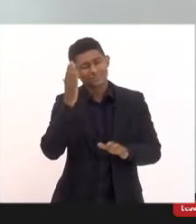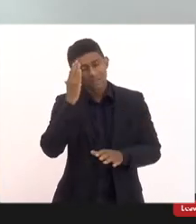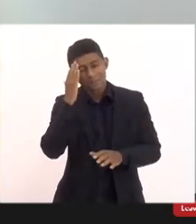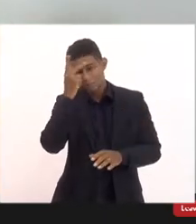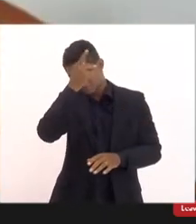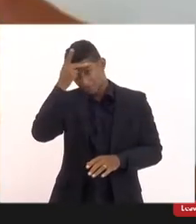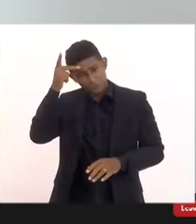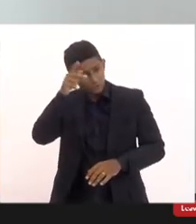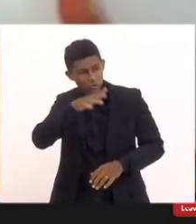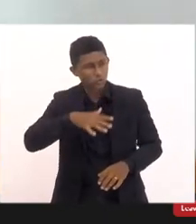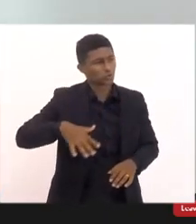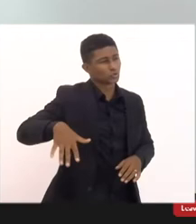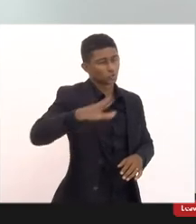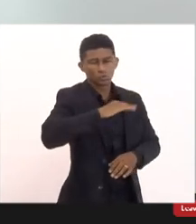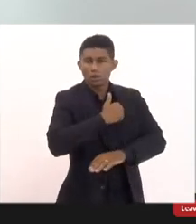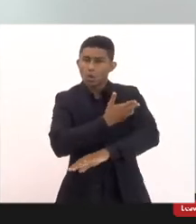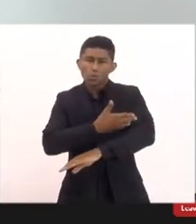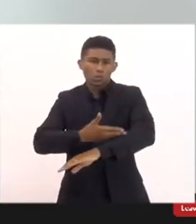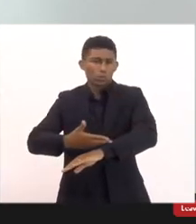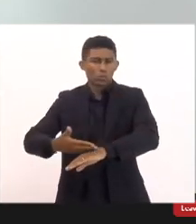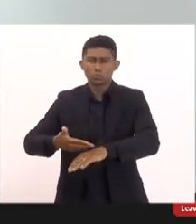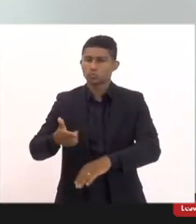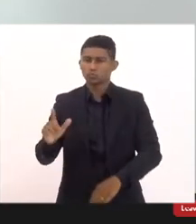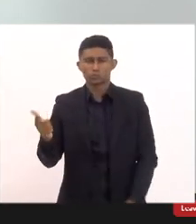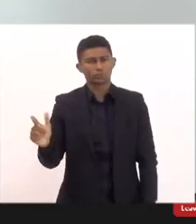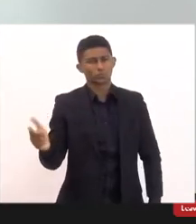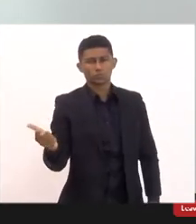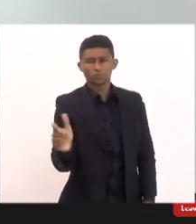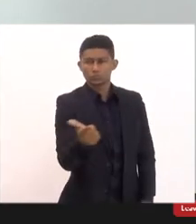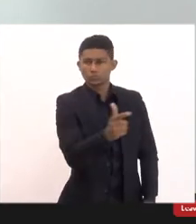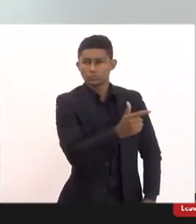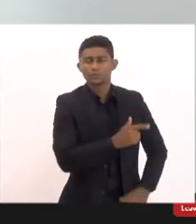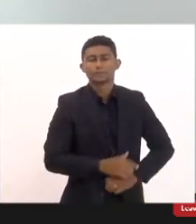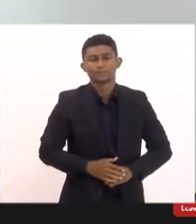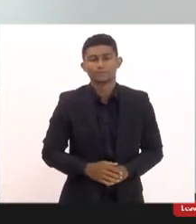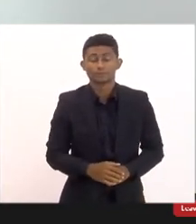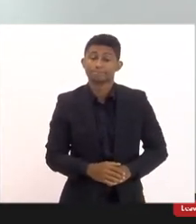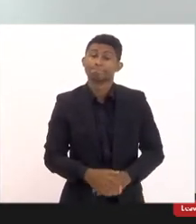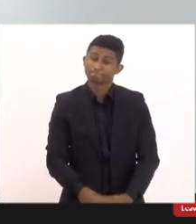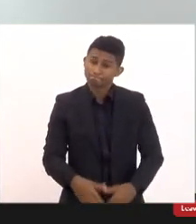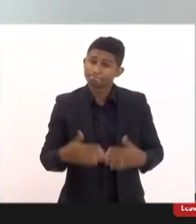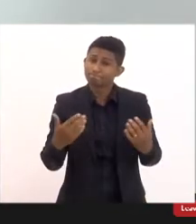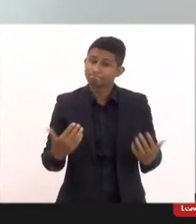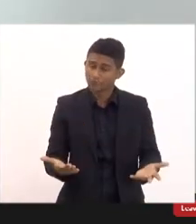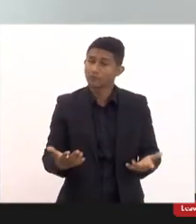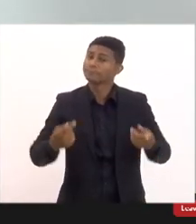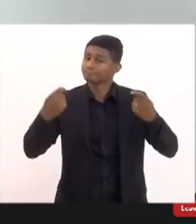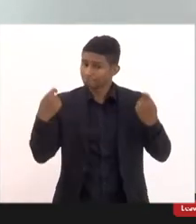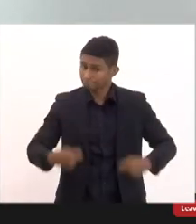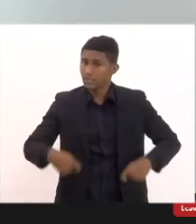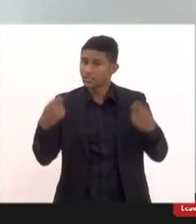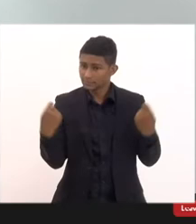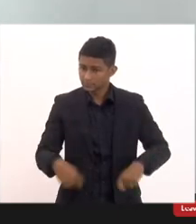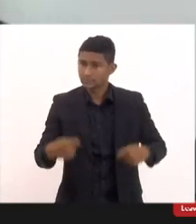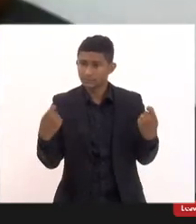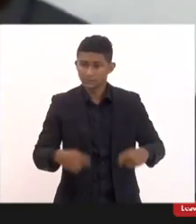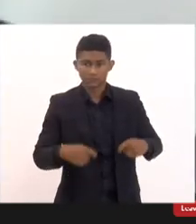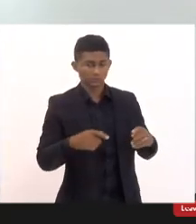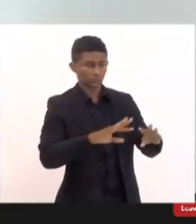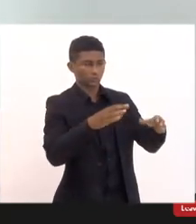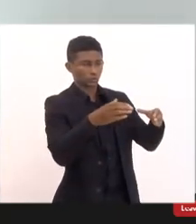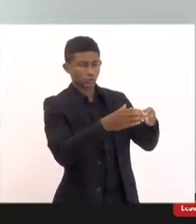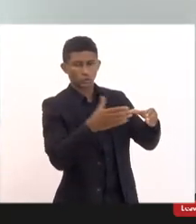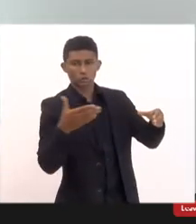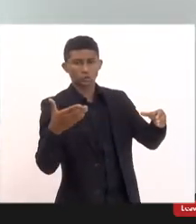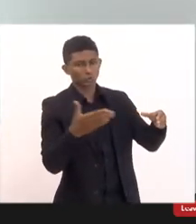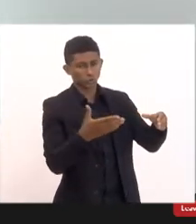eles não vêm, né, normalmente, e por isso que havia essa necessidade de que, além da